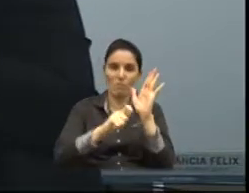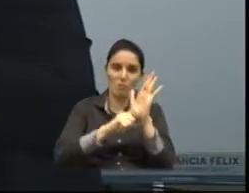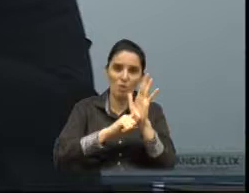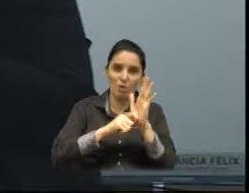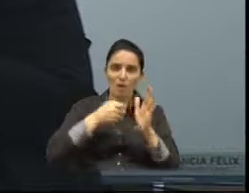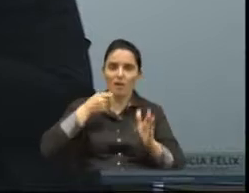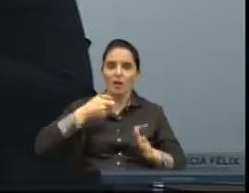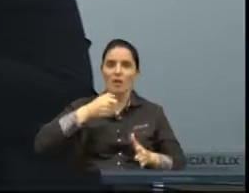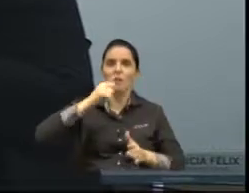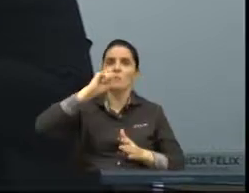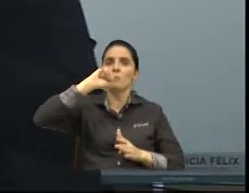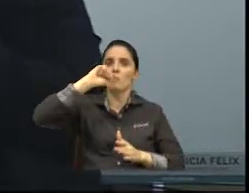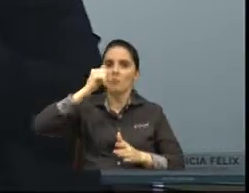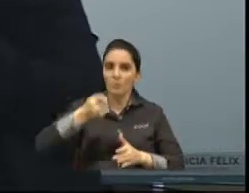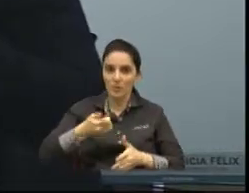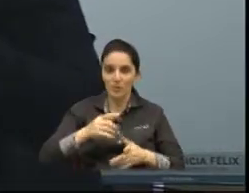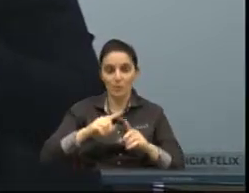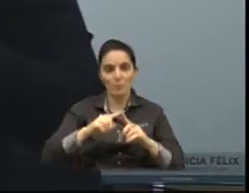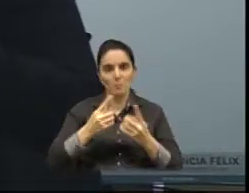na verdade, a igreja,